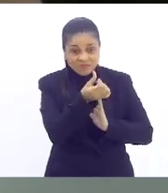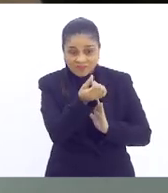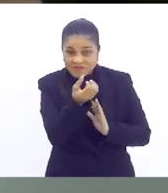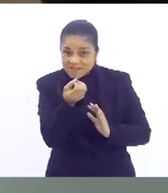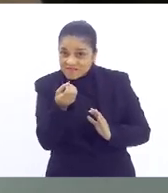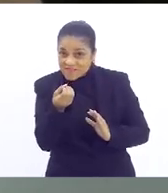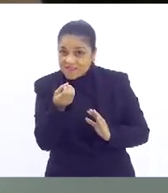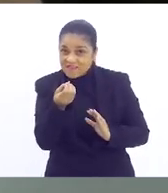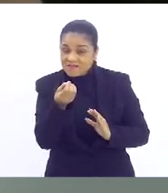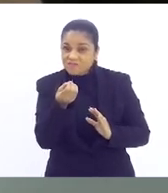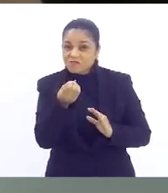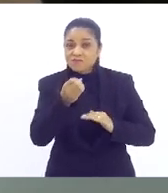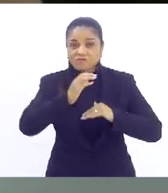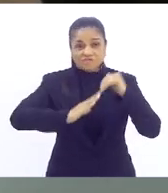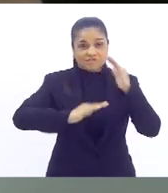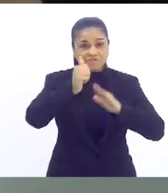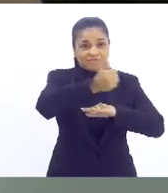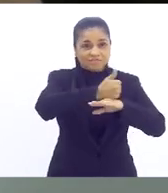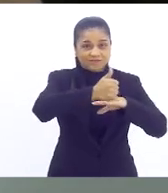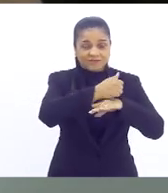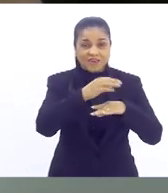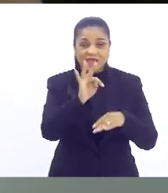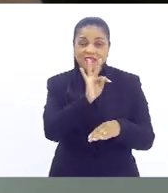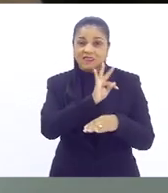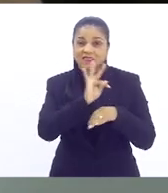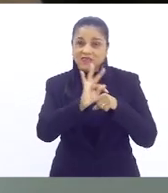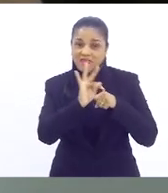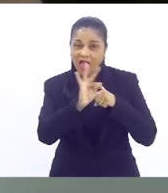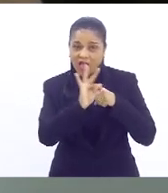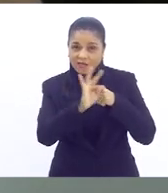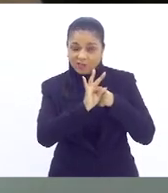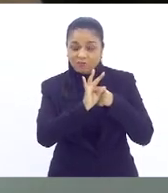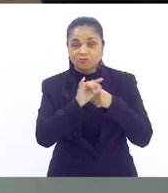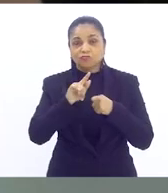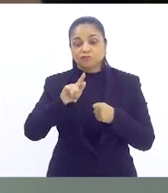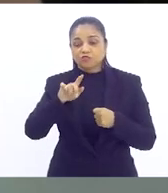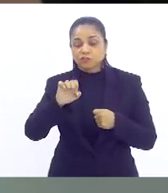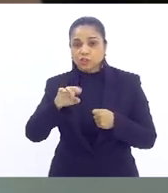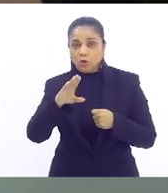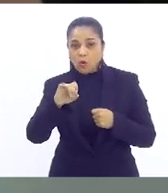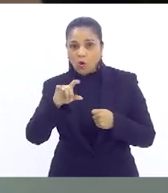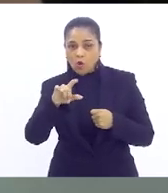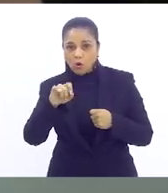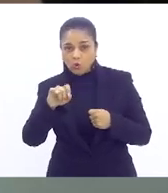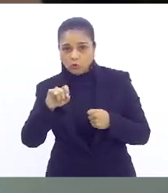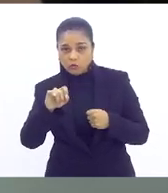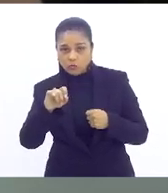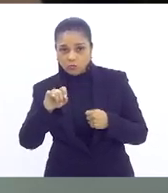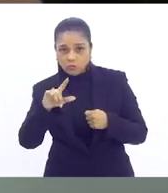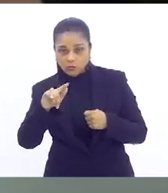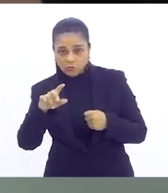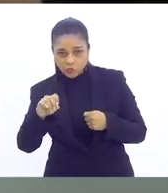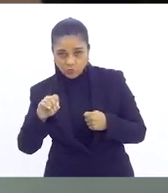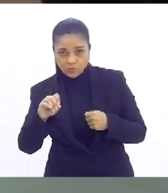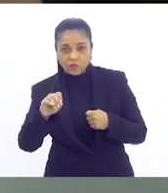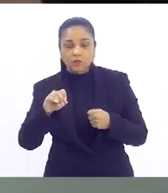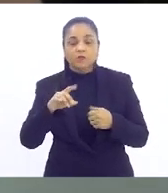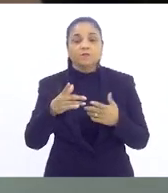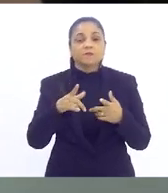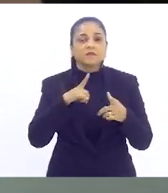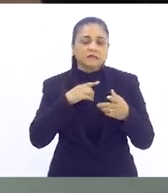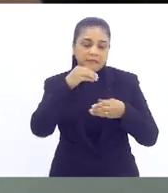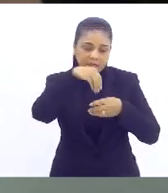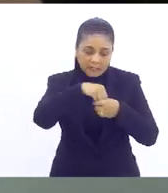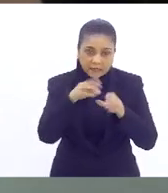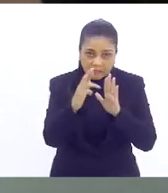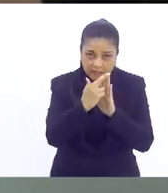cargos para o órgão de técnicos Engenheiros arquitetos geólogos e geógrafos não tem a divisão interna a divisão interna é